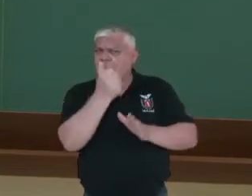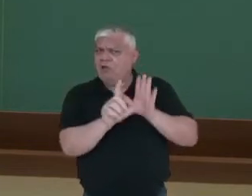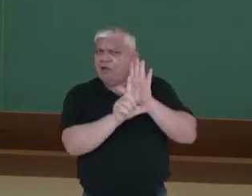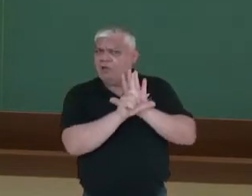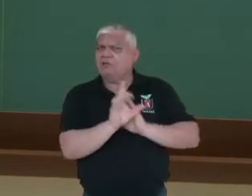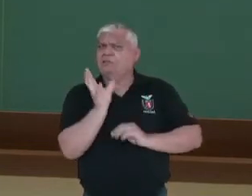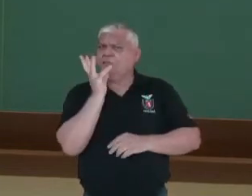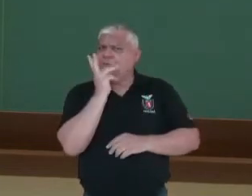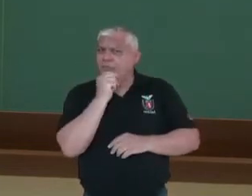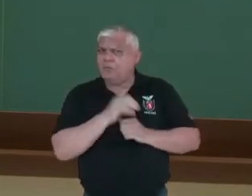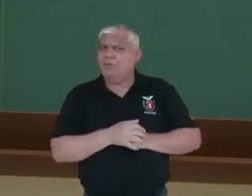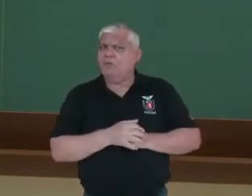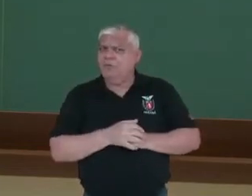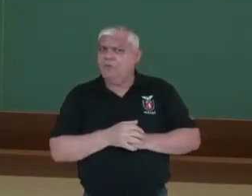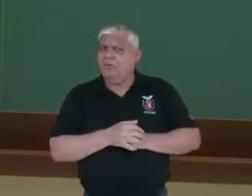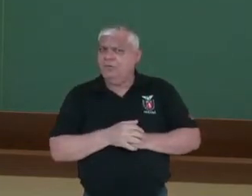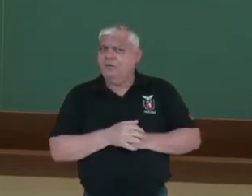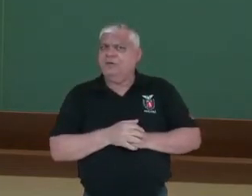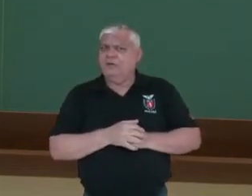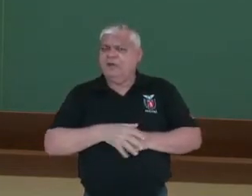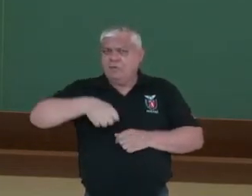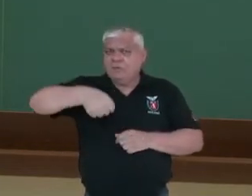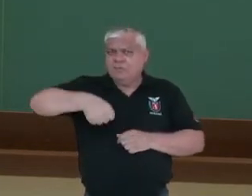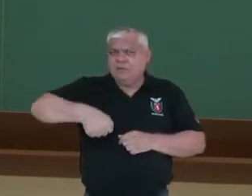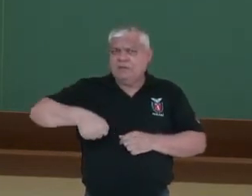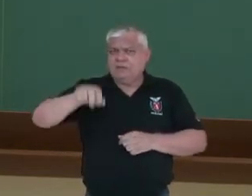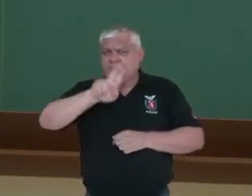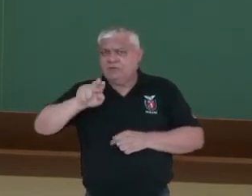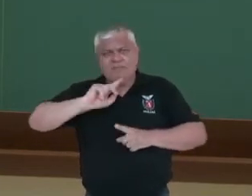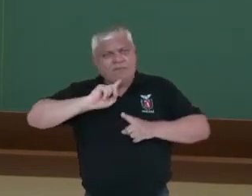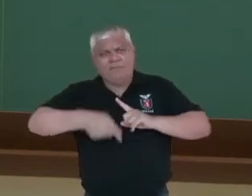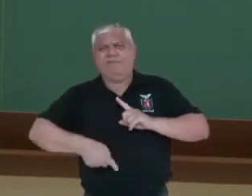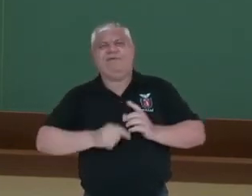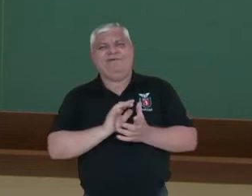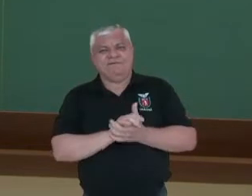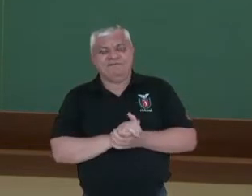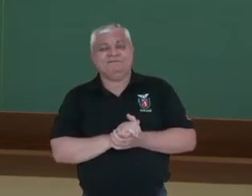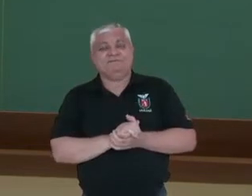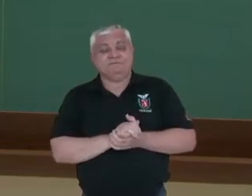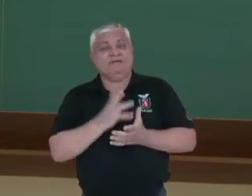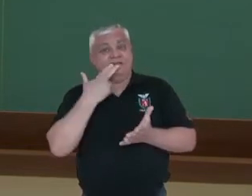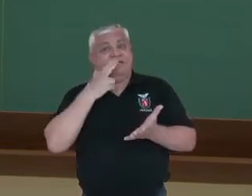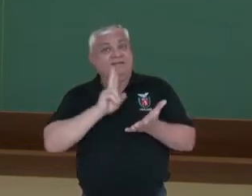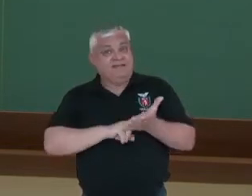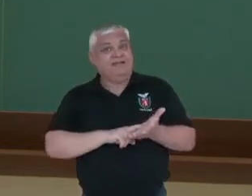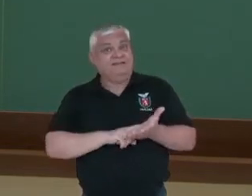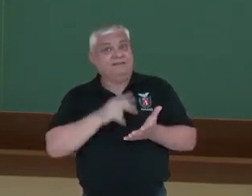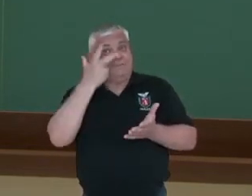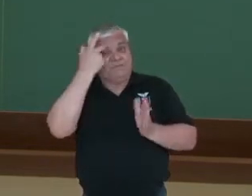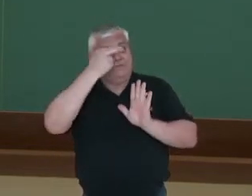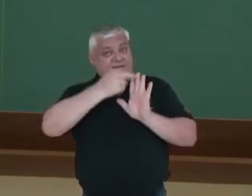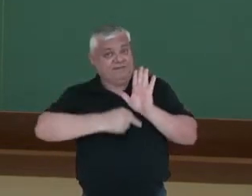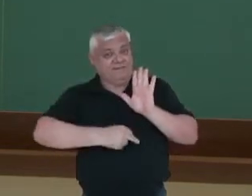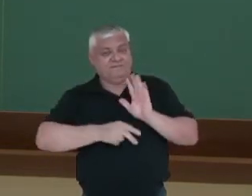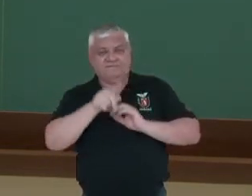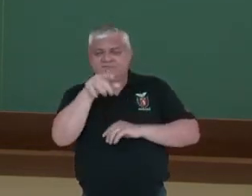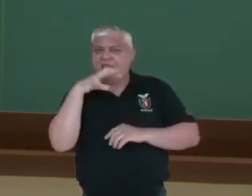foi tratado nesse texto aqui, nessa carta do leitor. Como vocês responderam rapidinho,